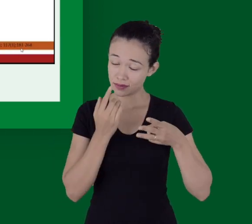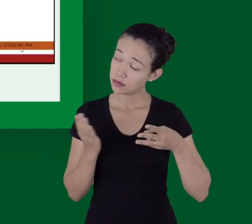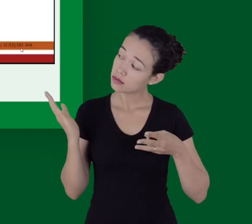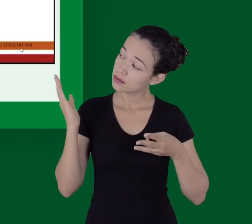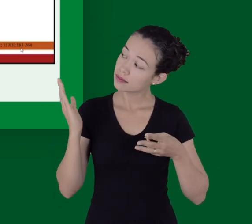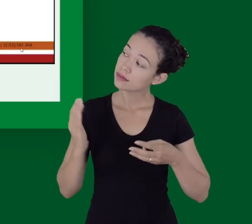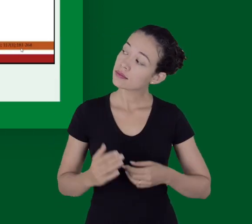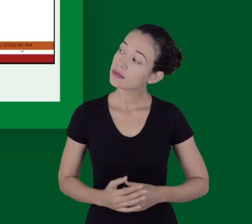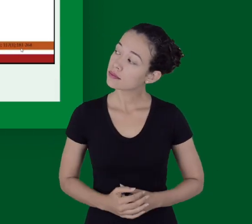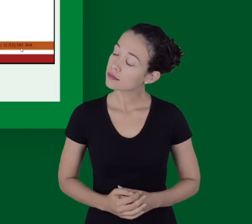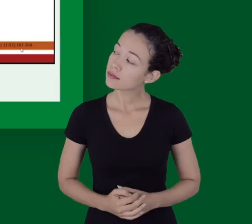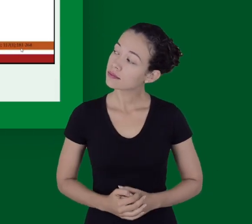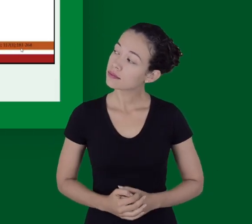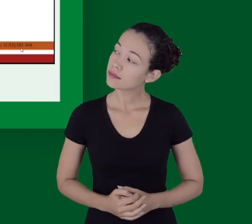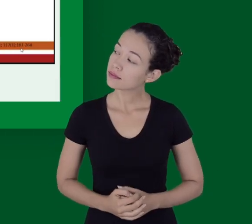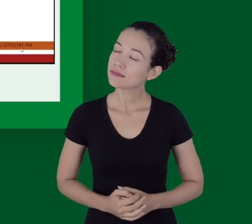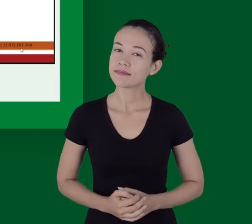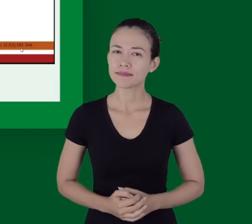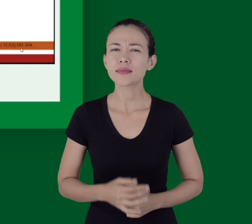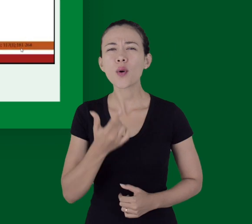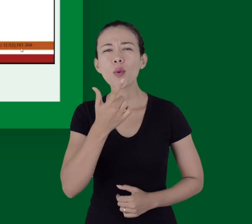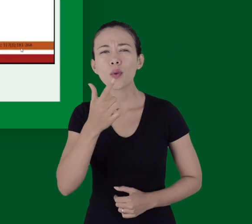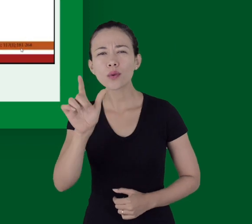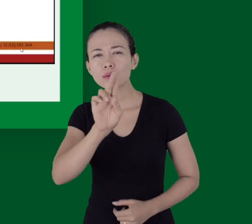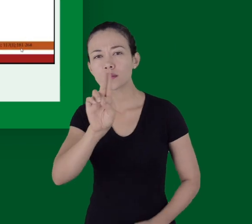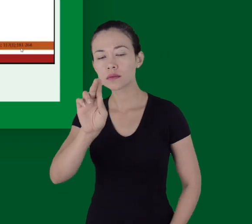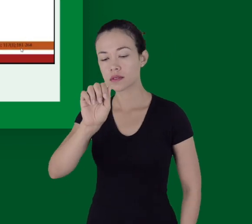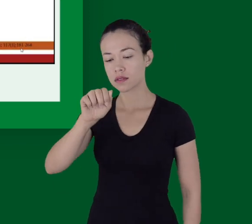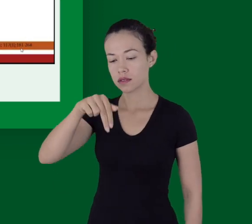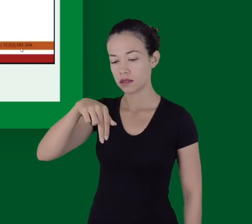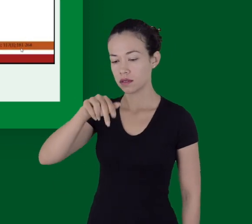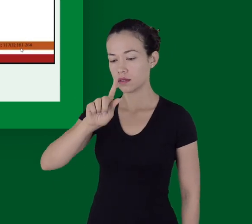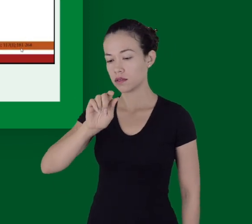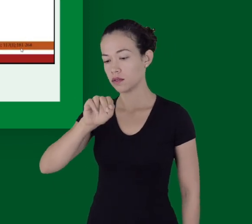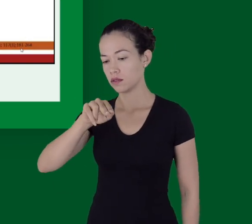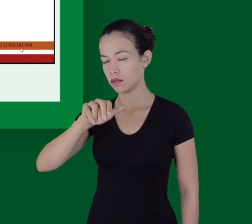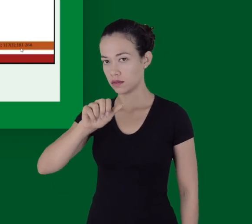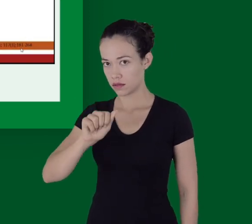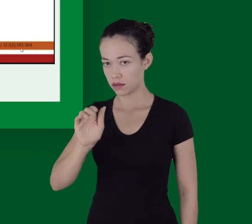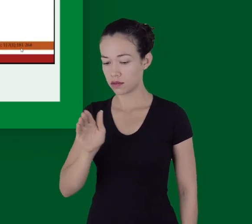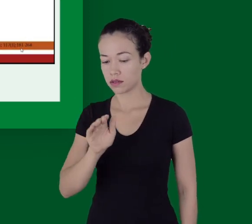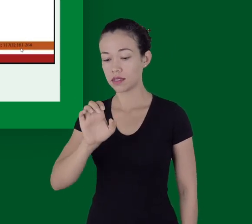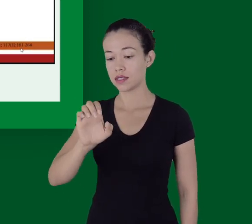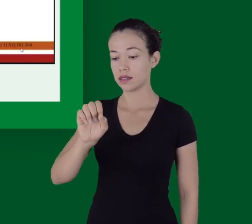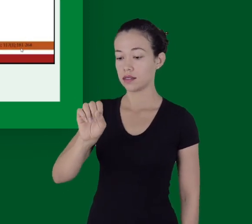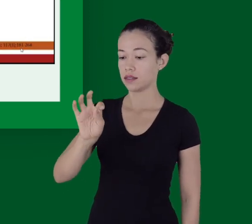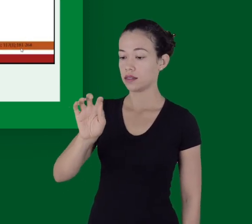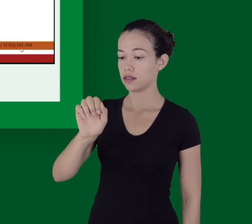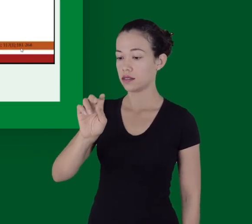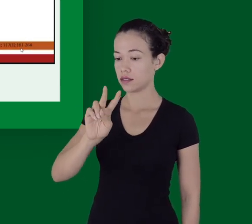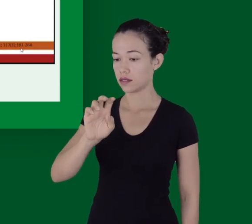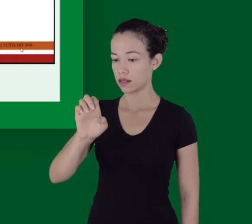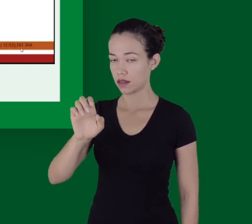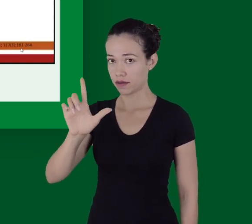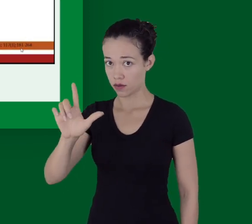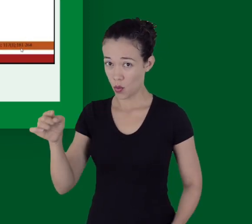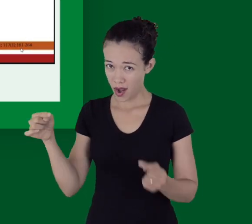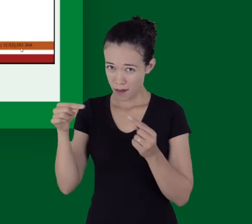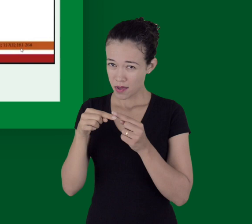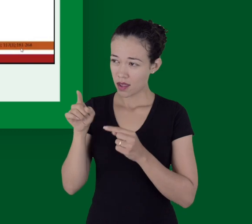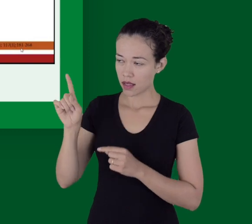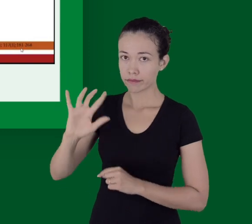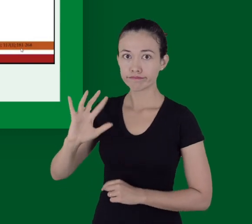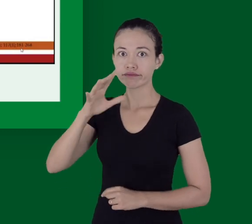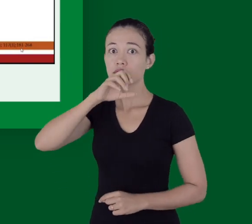instável, com infarto sem supra, ou infarto com supra. A angina estável já não é a síndrome aguda, ela é uma síndrome